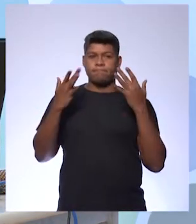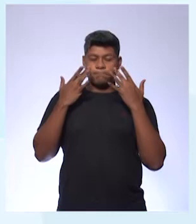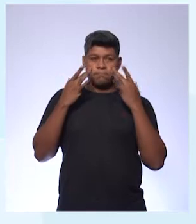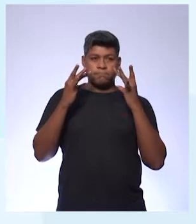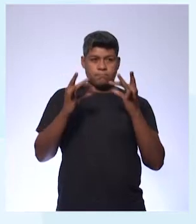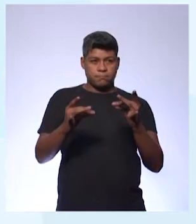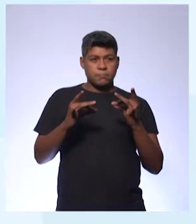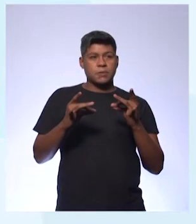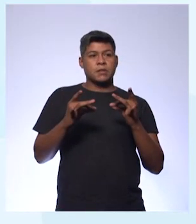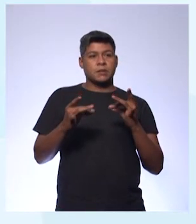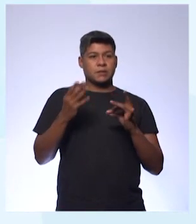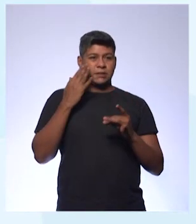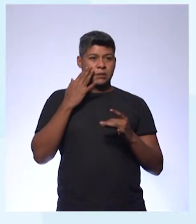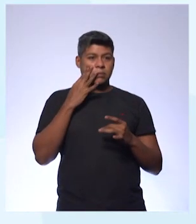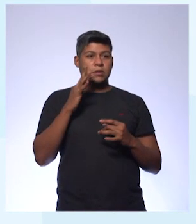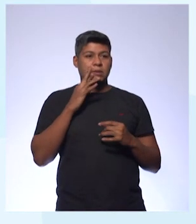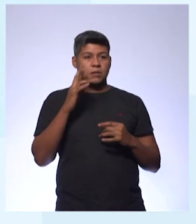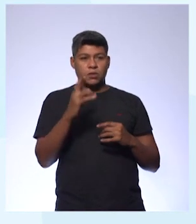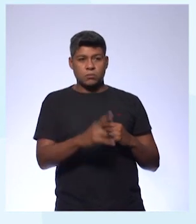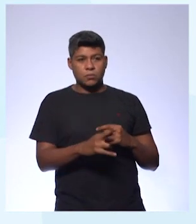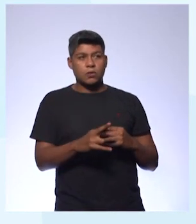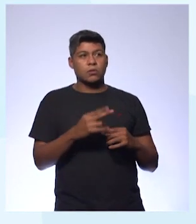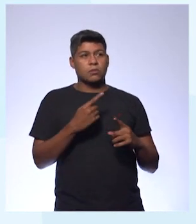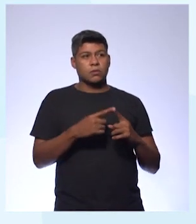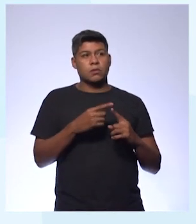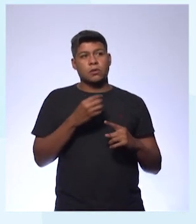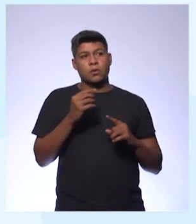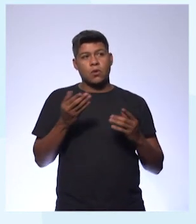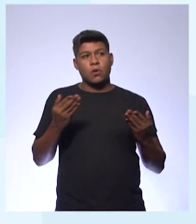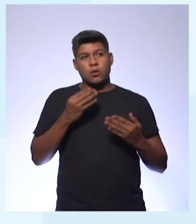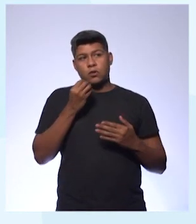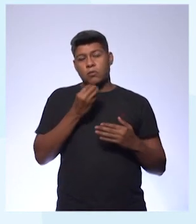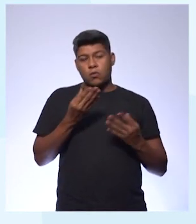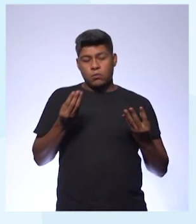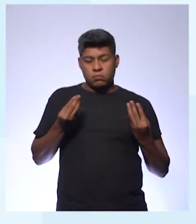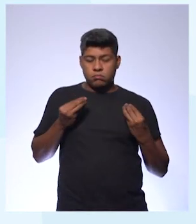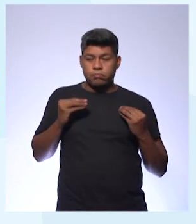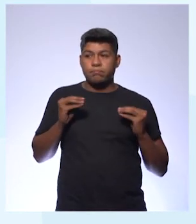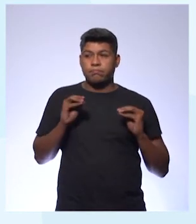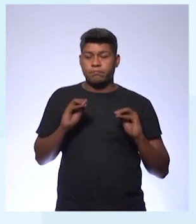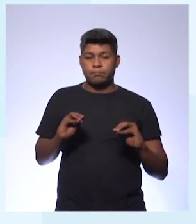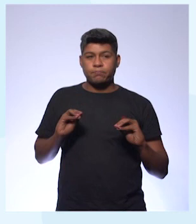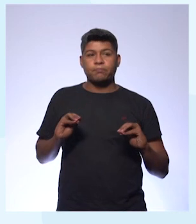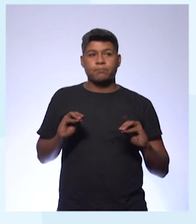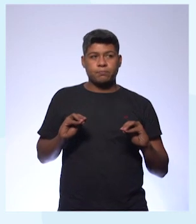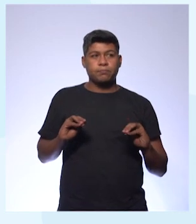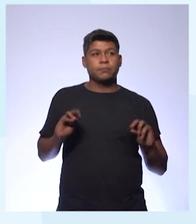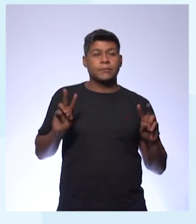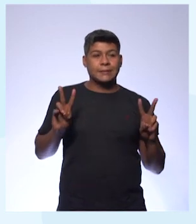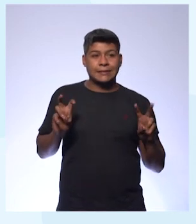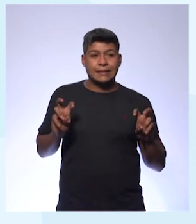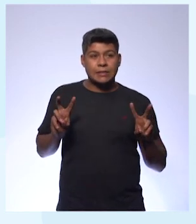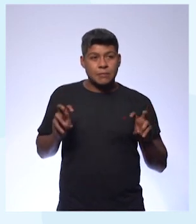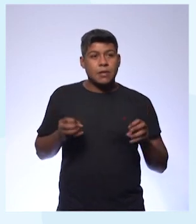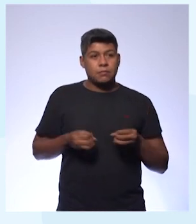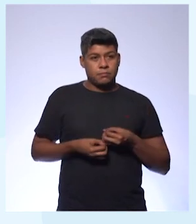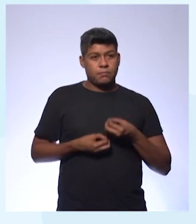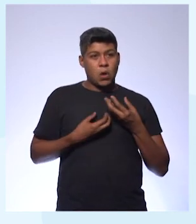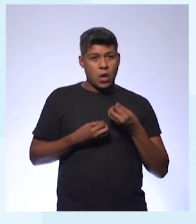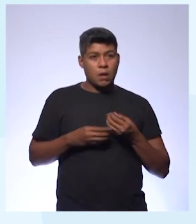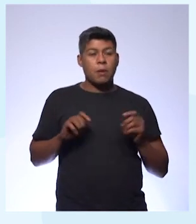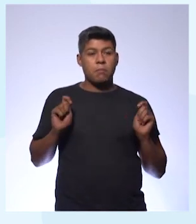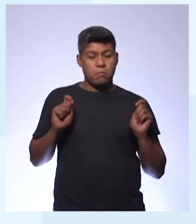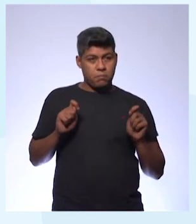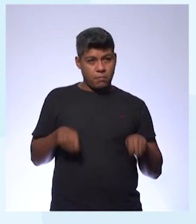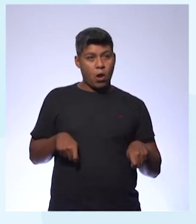aí, sistematizando as respostas, porque eu fui boazinha hoje, resolvi colocar. Gente, o tema desse poema pode